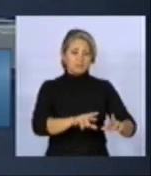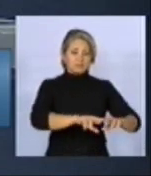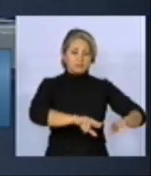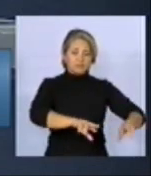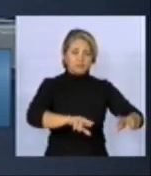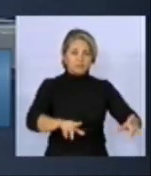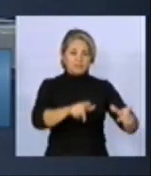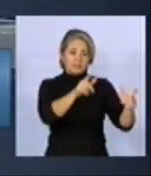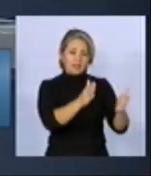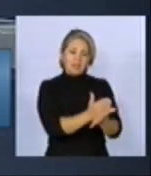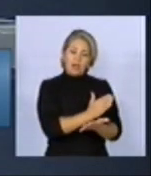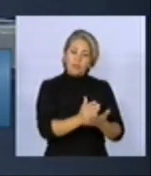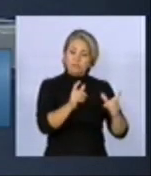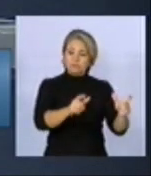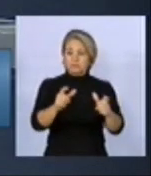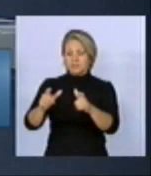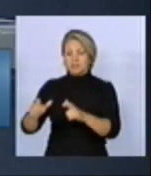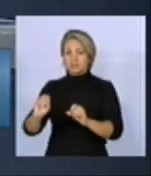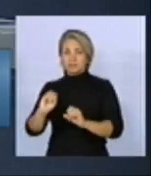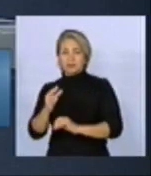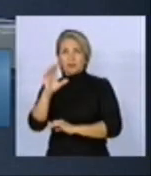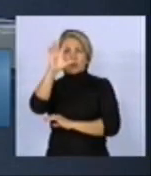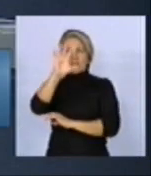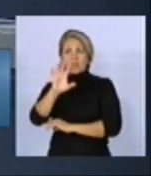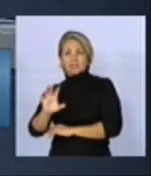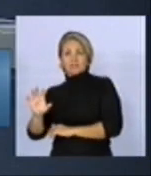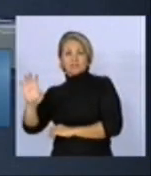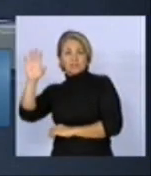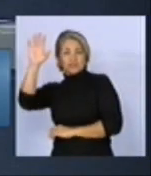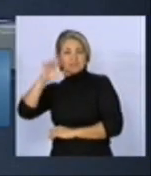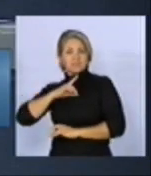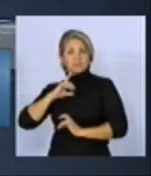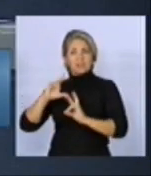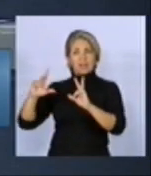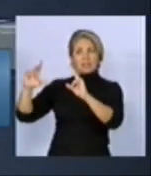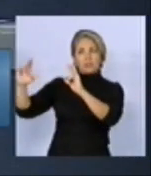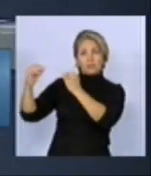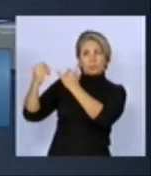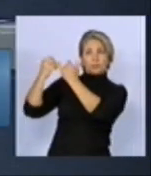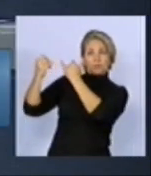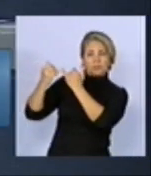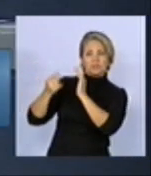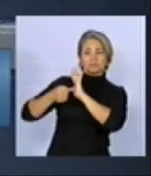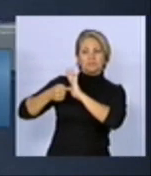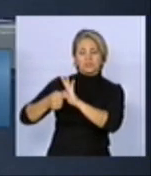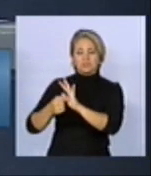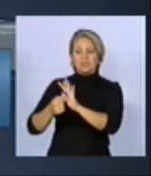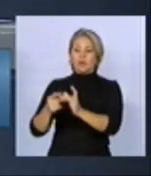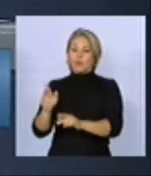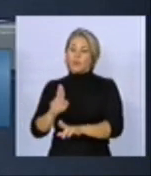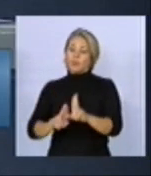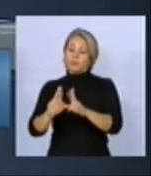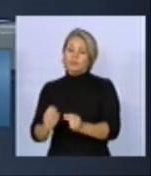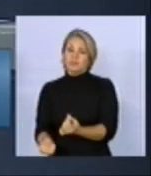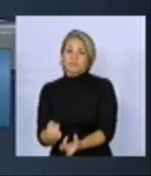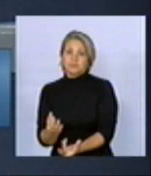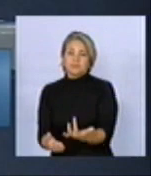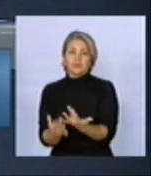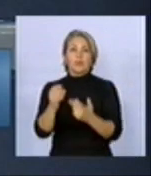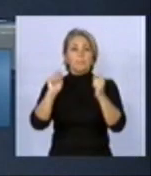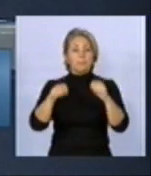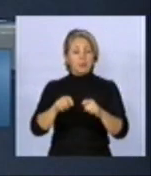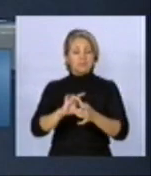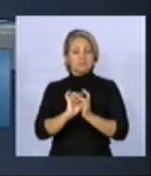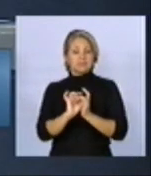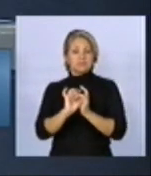determinados locais ou regiões cujas peculiaridades justifiquem o emprego do fogo né ele pode ser